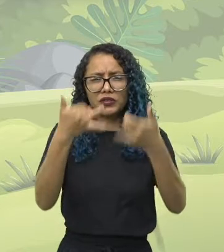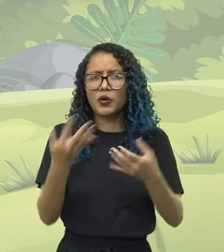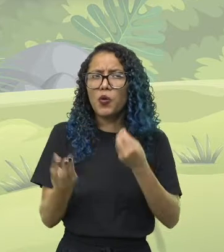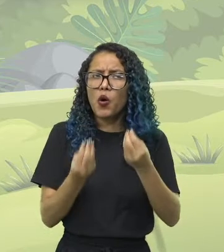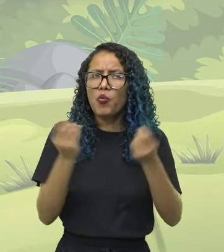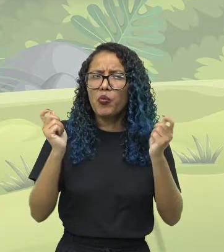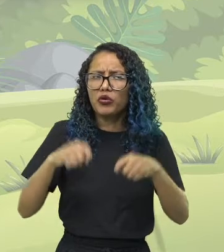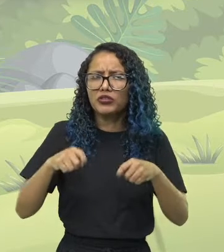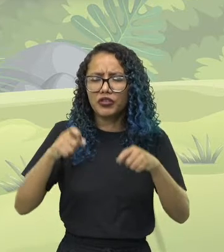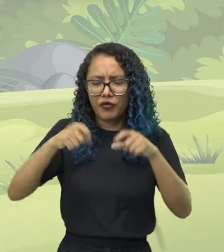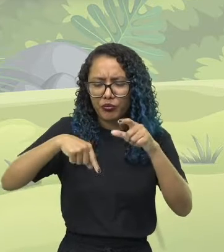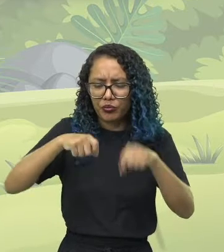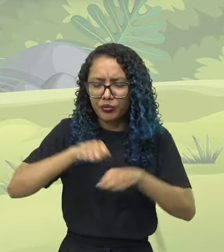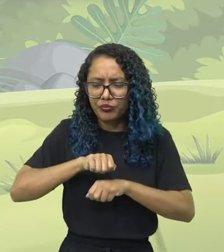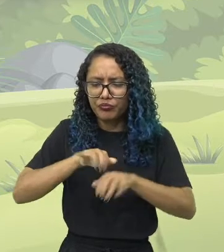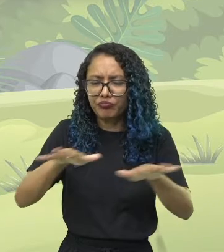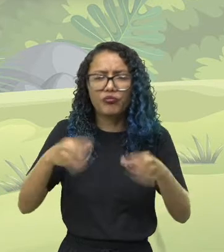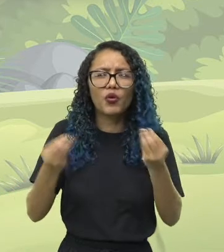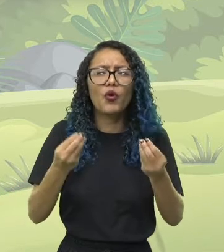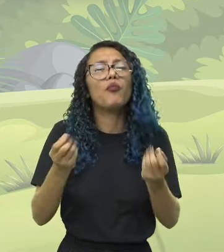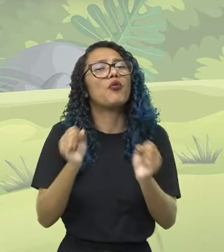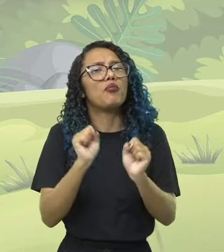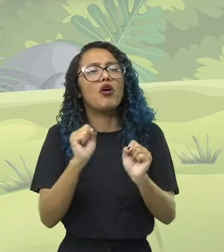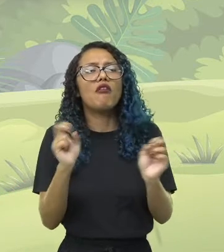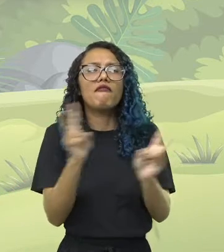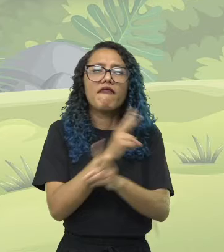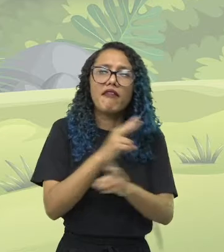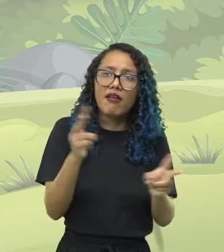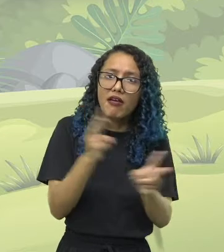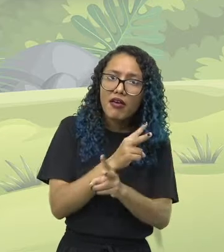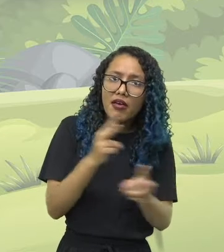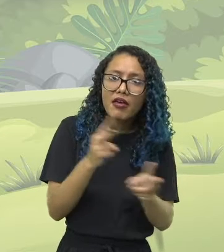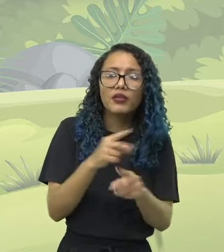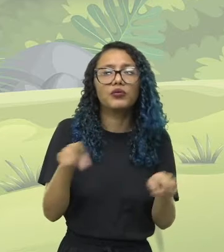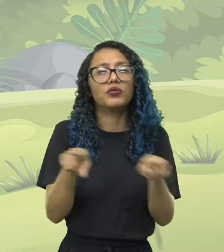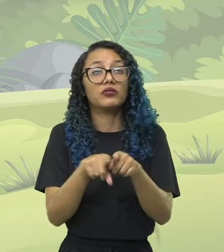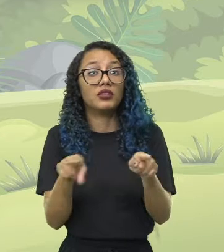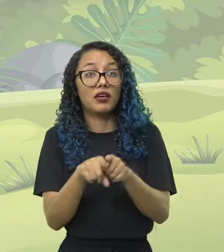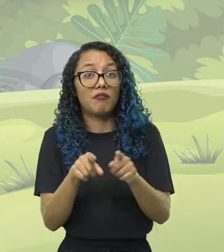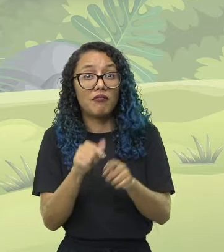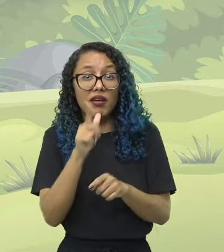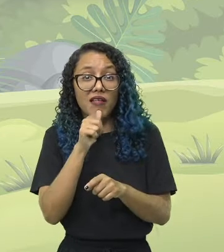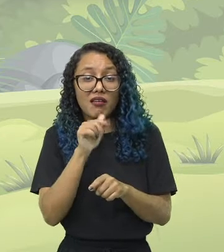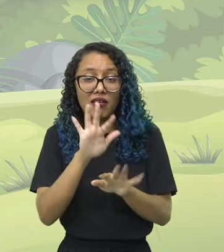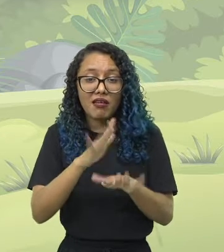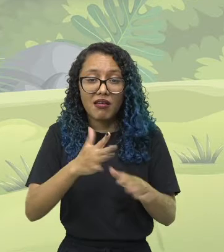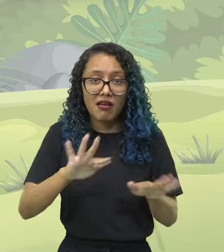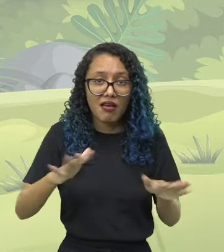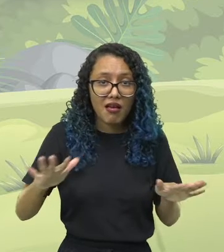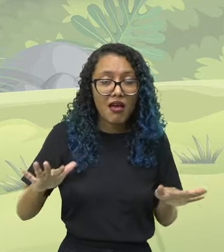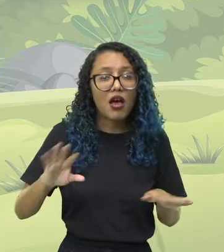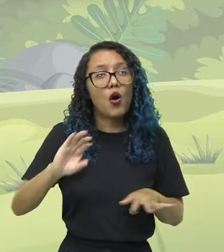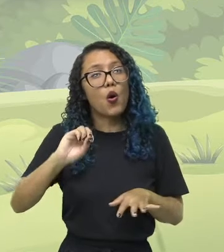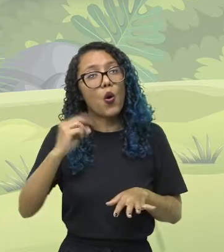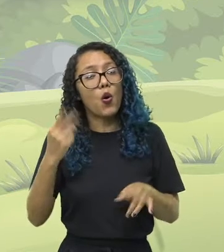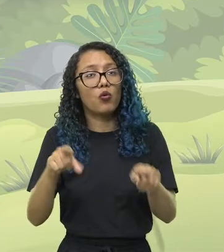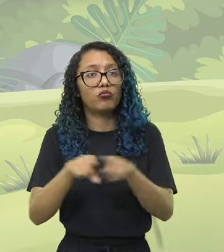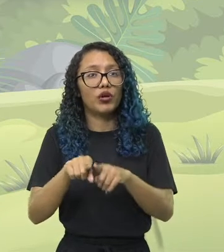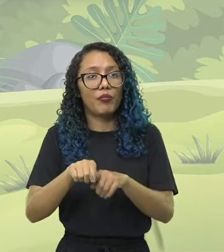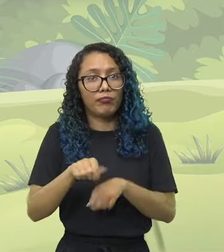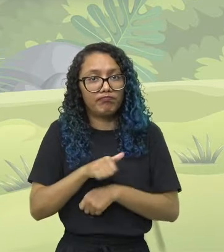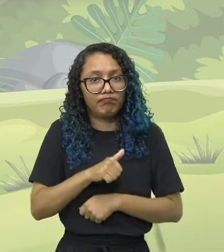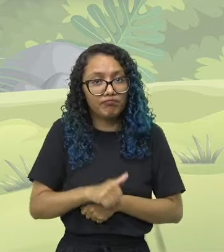outro. Pode ser através do vento, né, pode ser através da água do mar, como é o exemplo ali dos coqueiros, ou aí das fezes